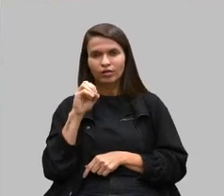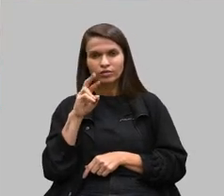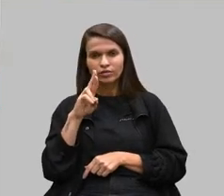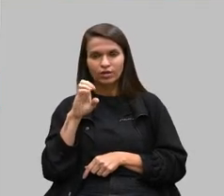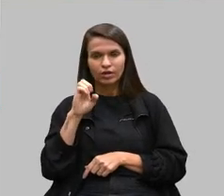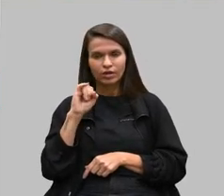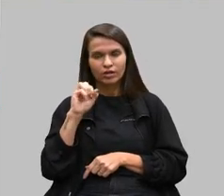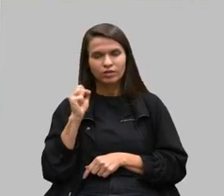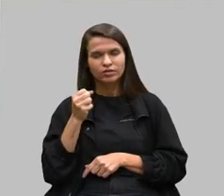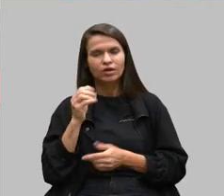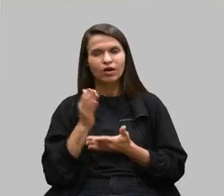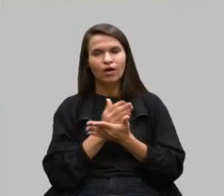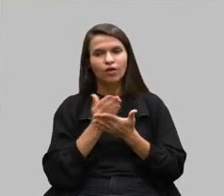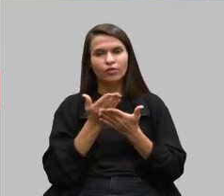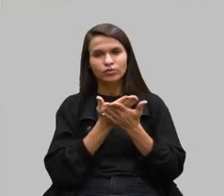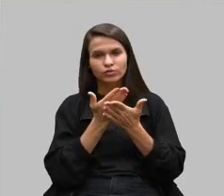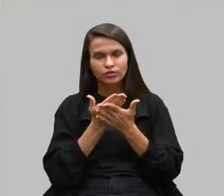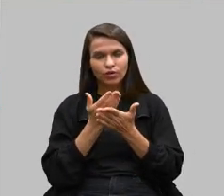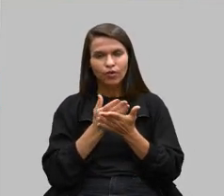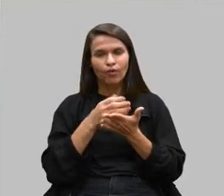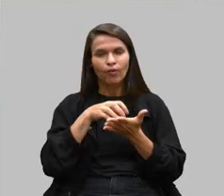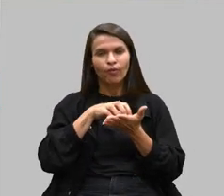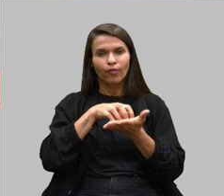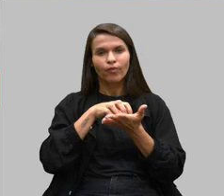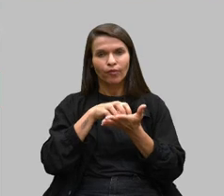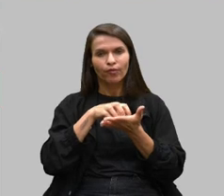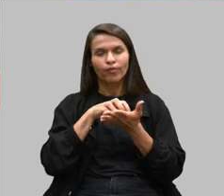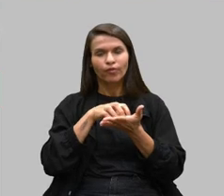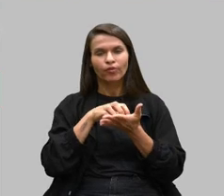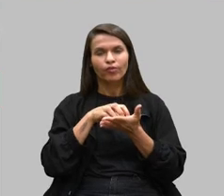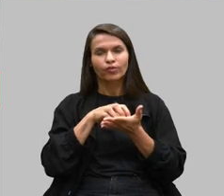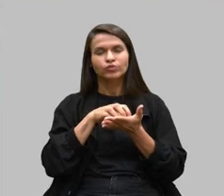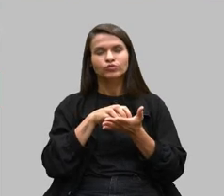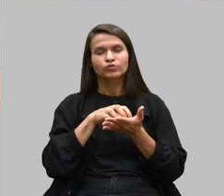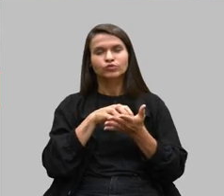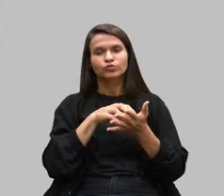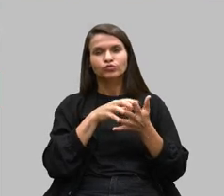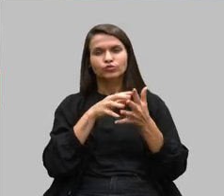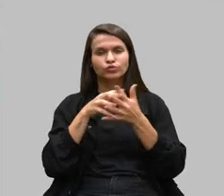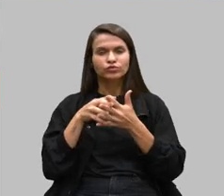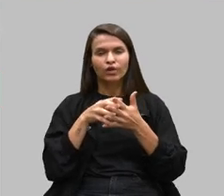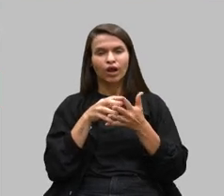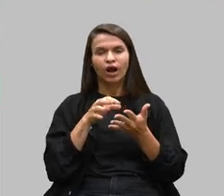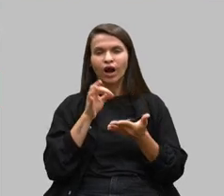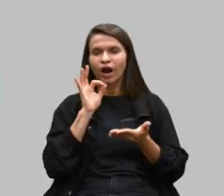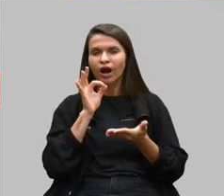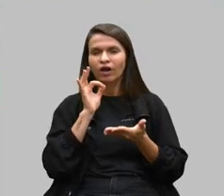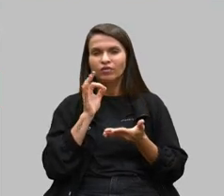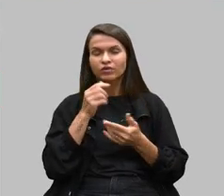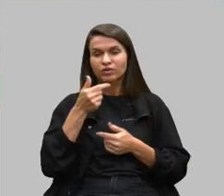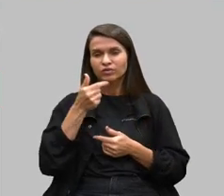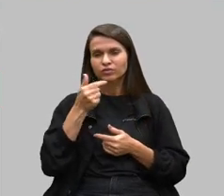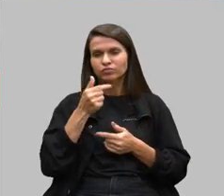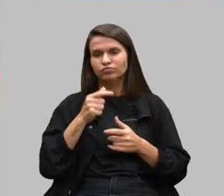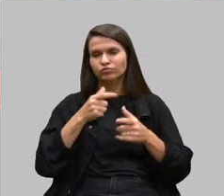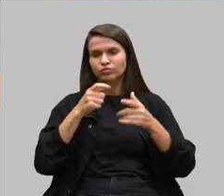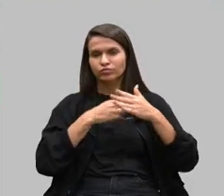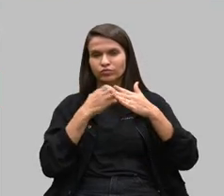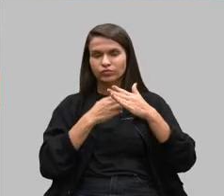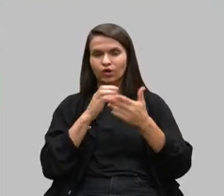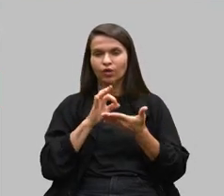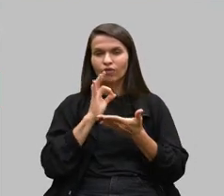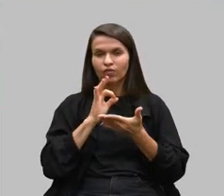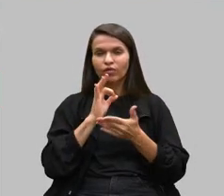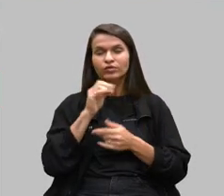estudos em relação ao Porto Seco transporte de café nós temos lá a maior a segunda maior cooperativa de café do